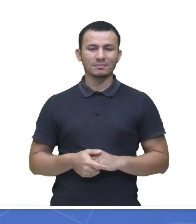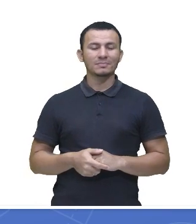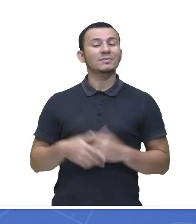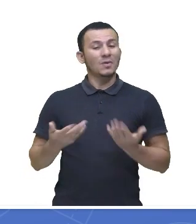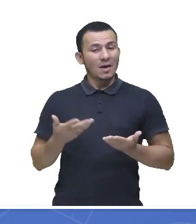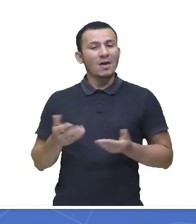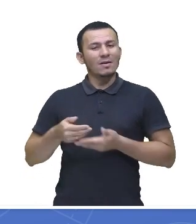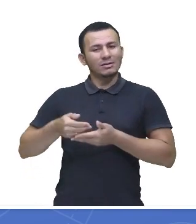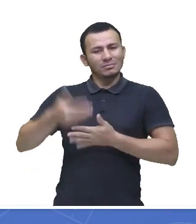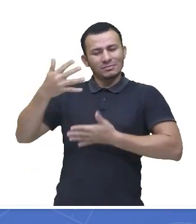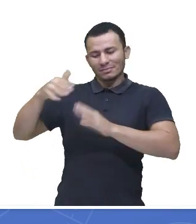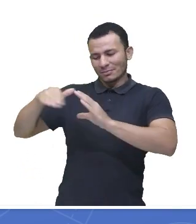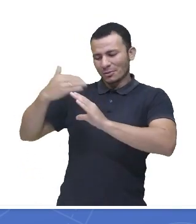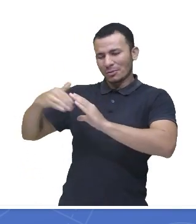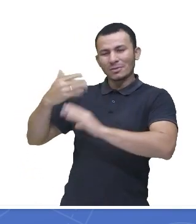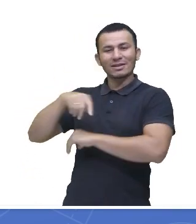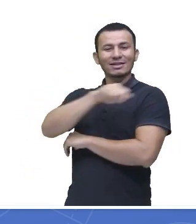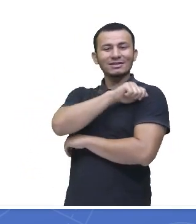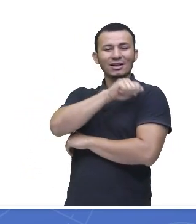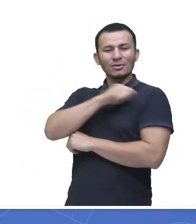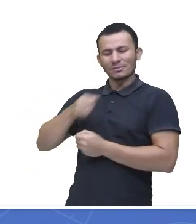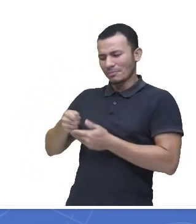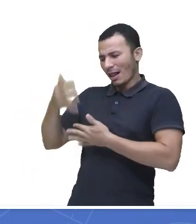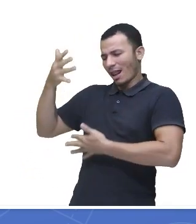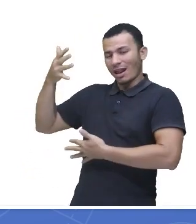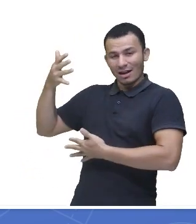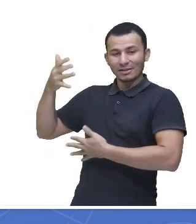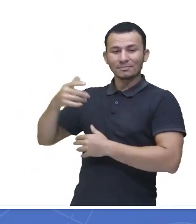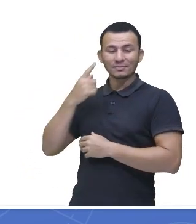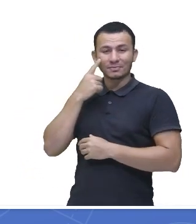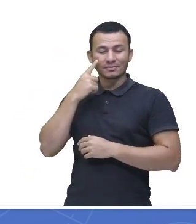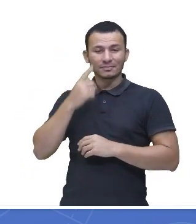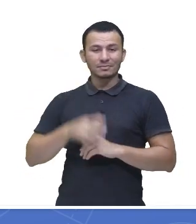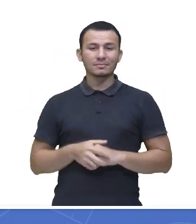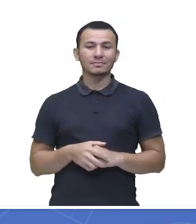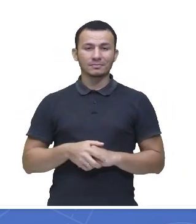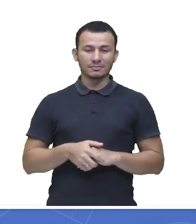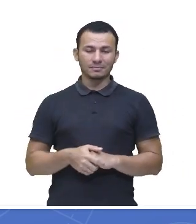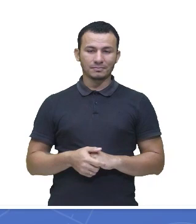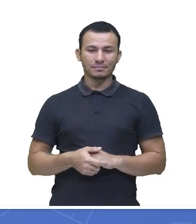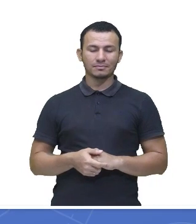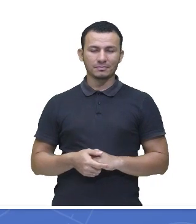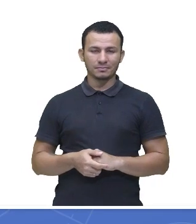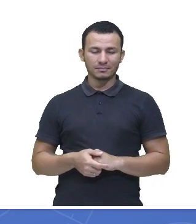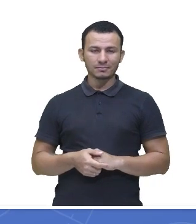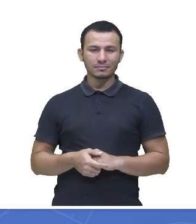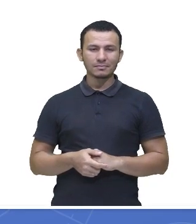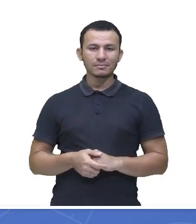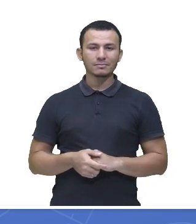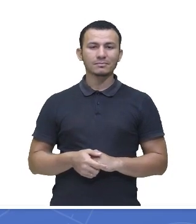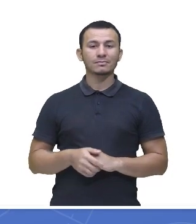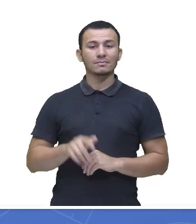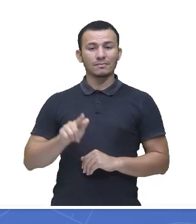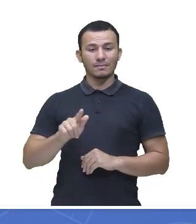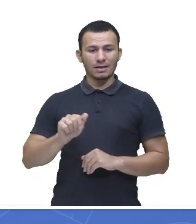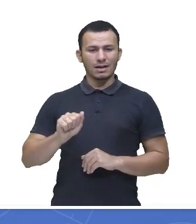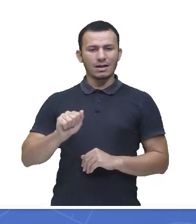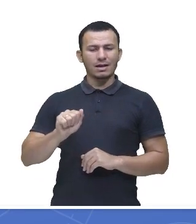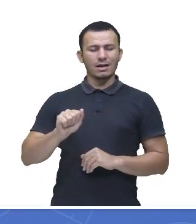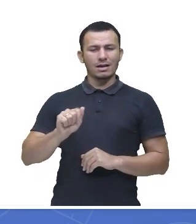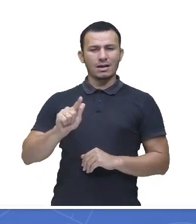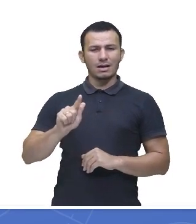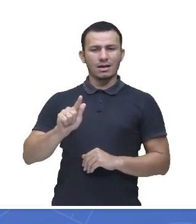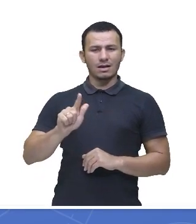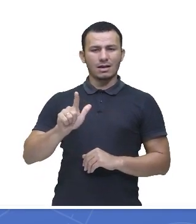alunos responderam, não é? Olha aí, a gente tem a Gleison, deve ser o nome.